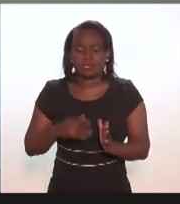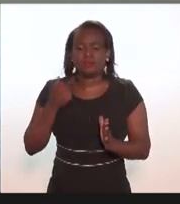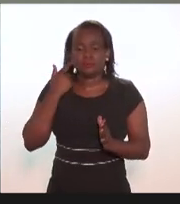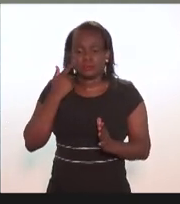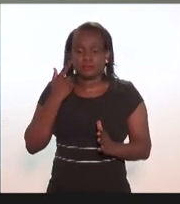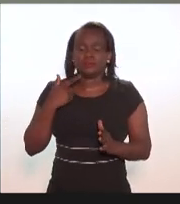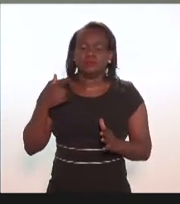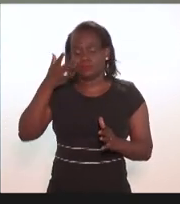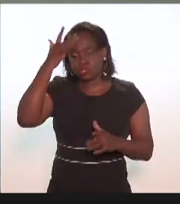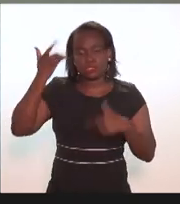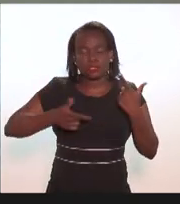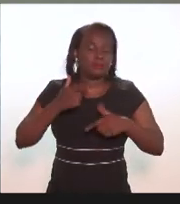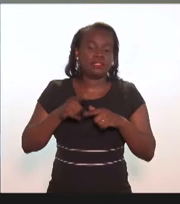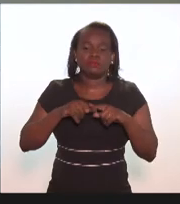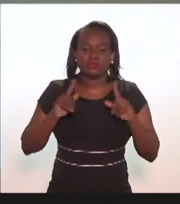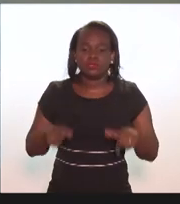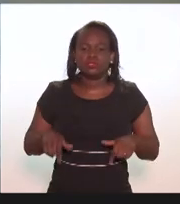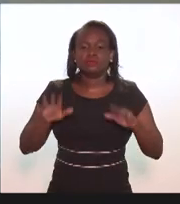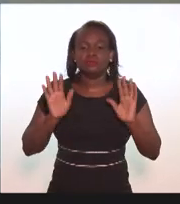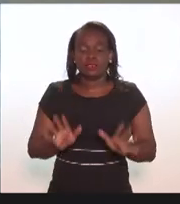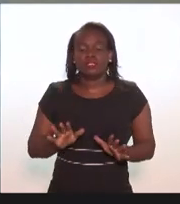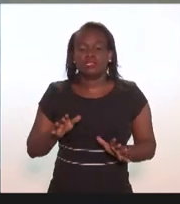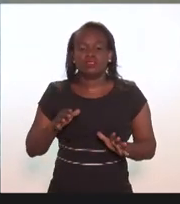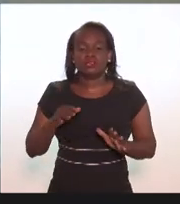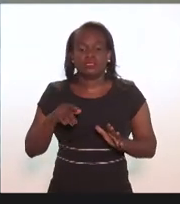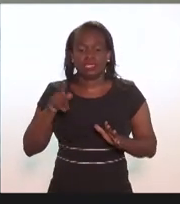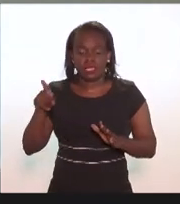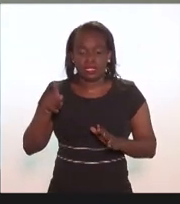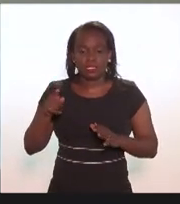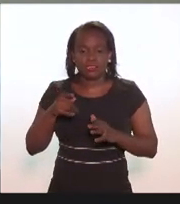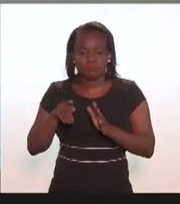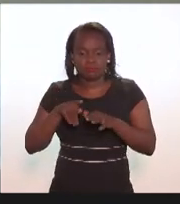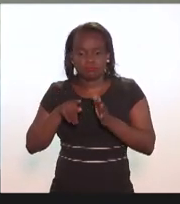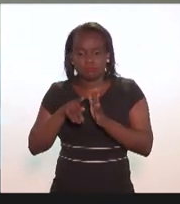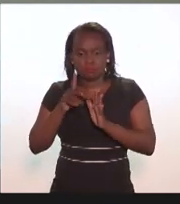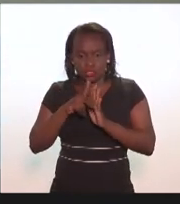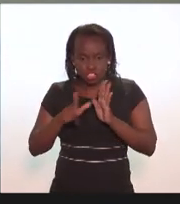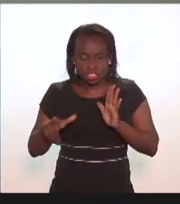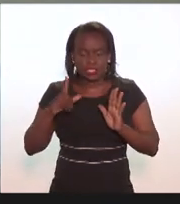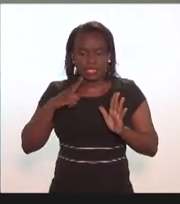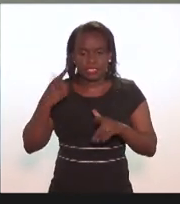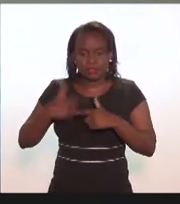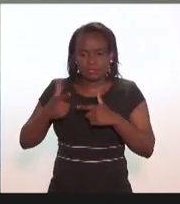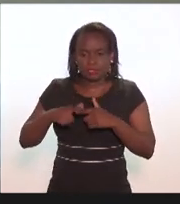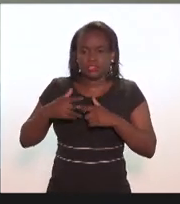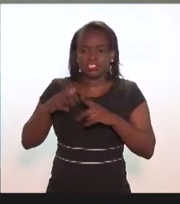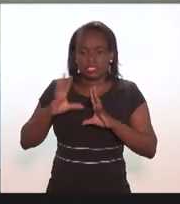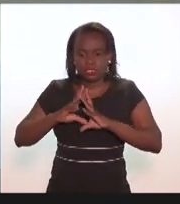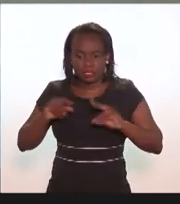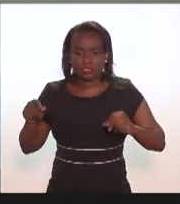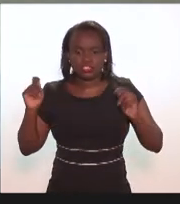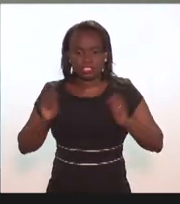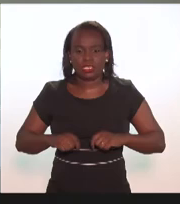públicos. Mas o projeto que está rodando no Congresso já vem para resolver isso, já antes da gente entrar no novo